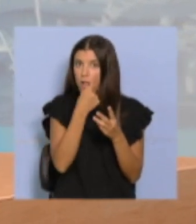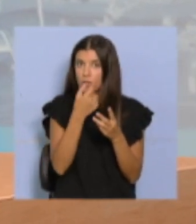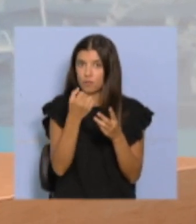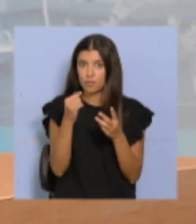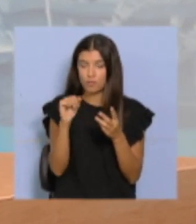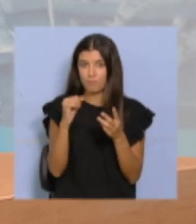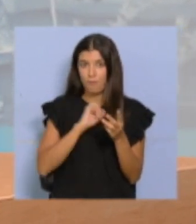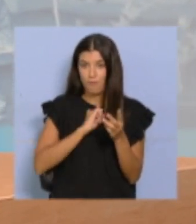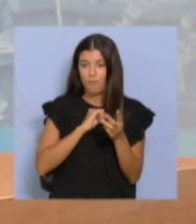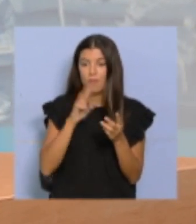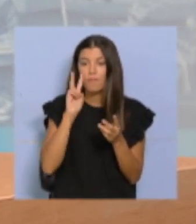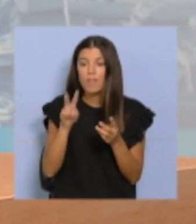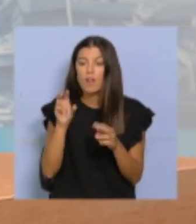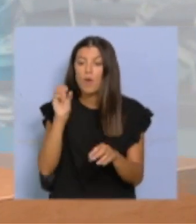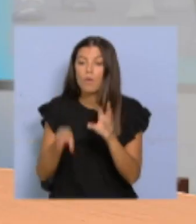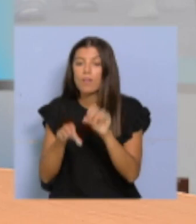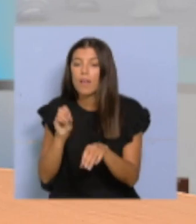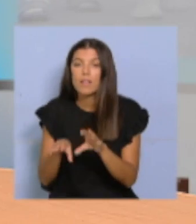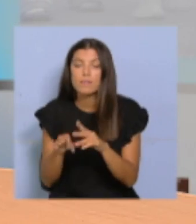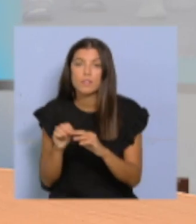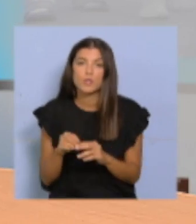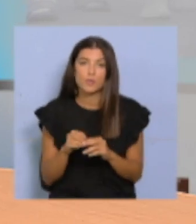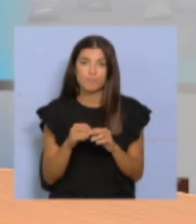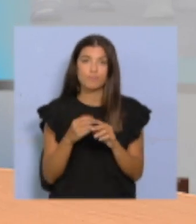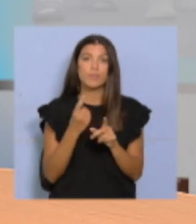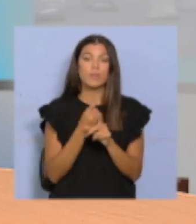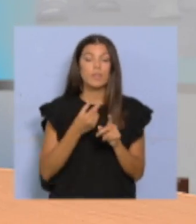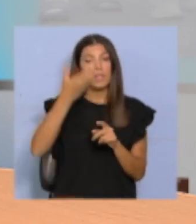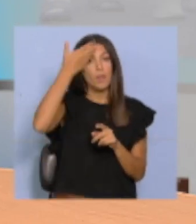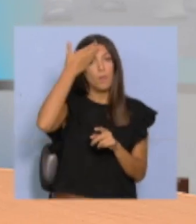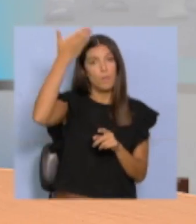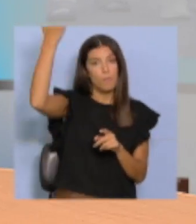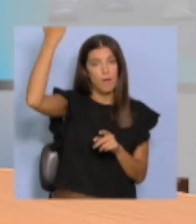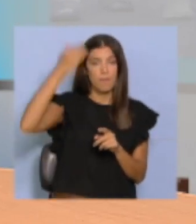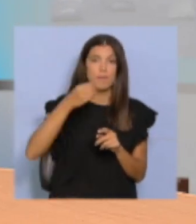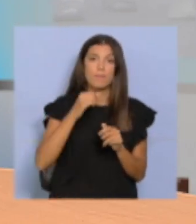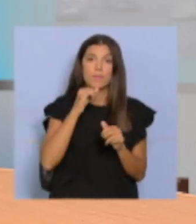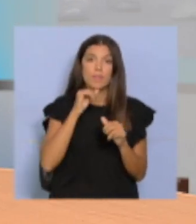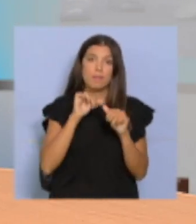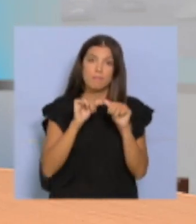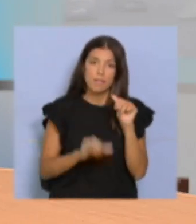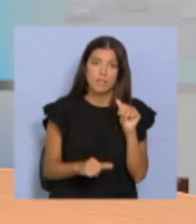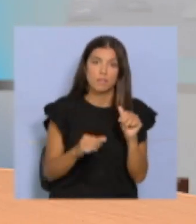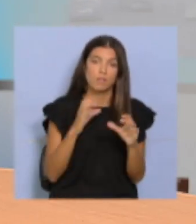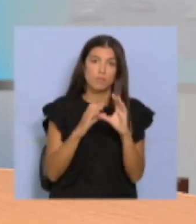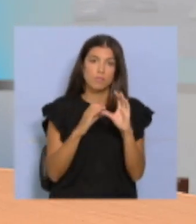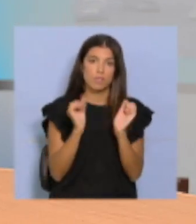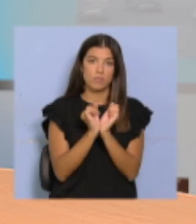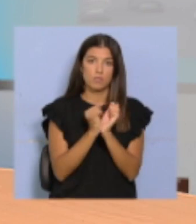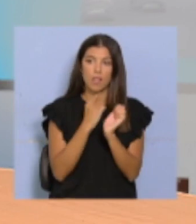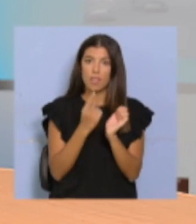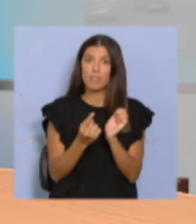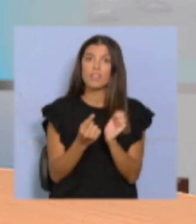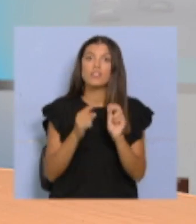que aconteceu. Isto porque o Papa, de facto, na mensagem para as comunicações sociais, ele tem depois portanto, a formulação do tema é vem e